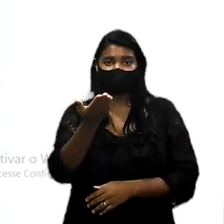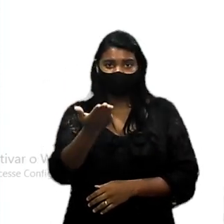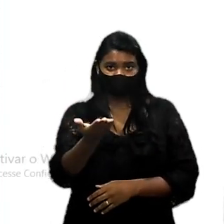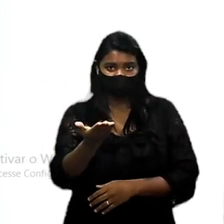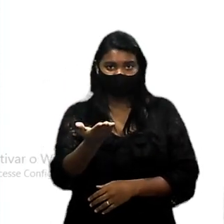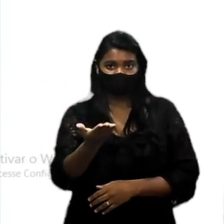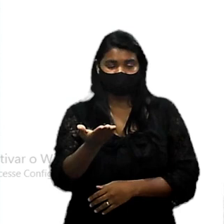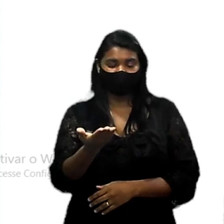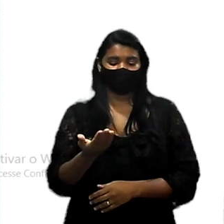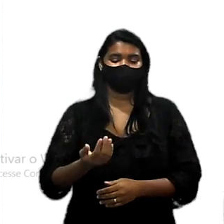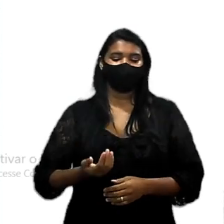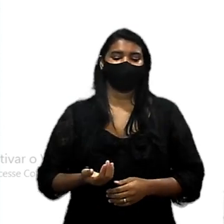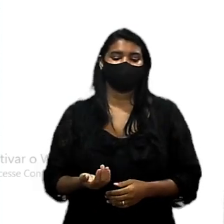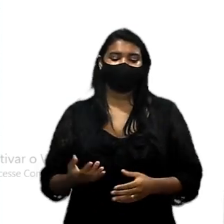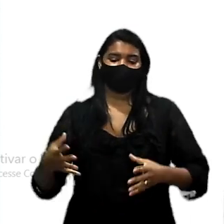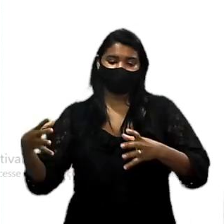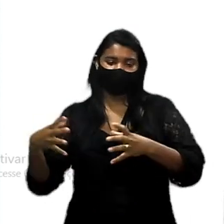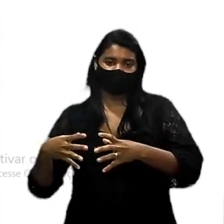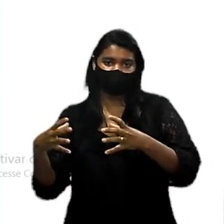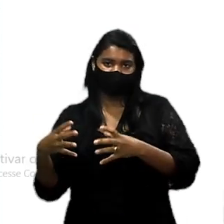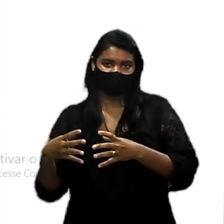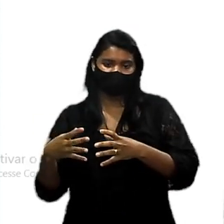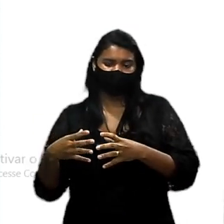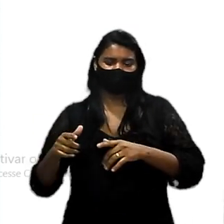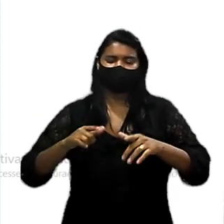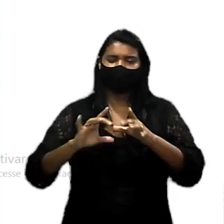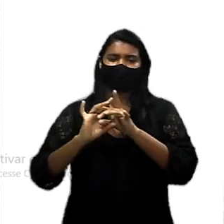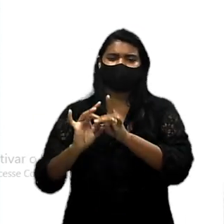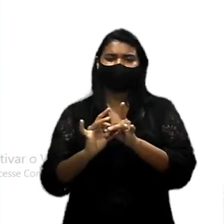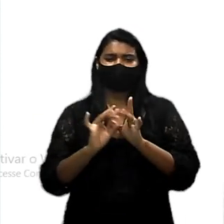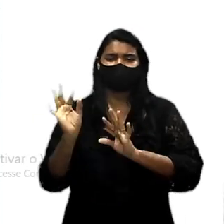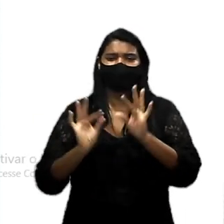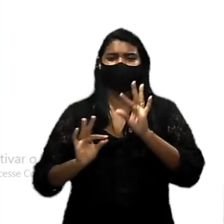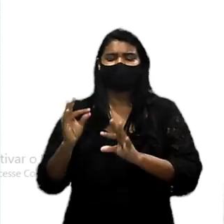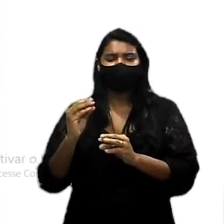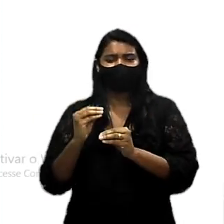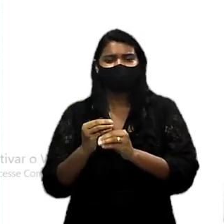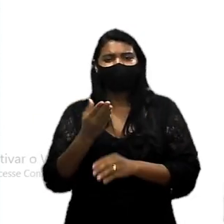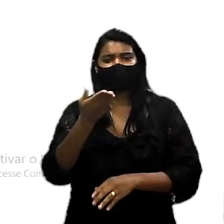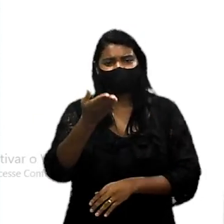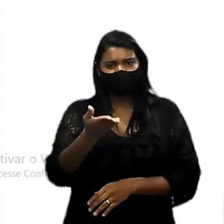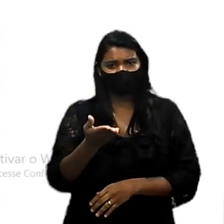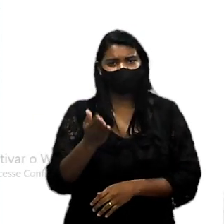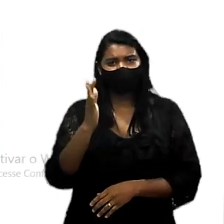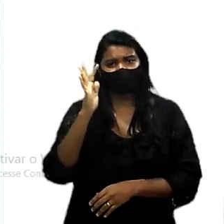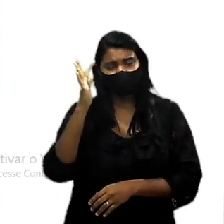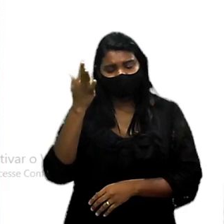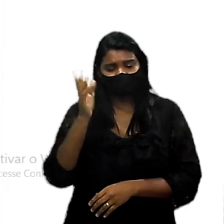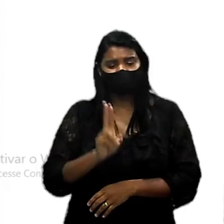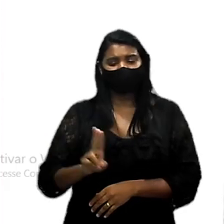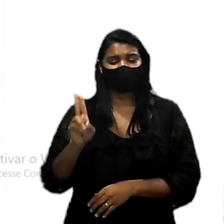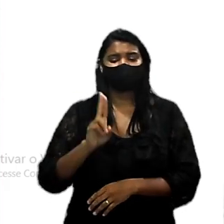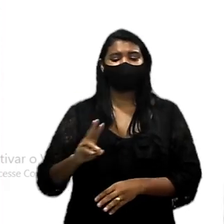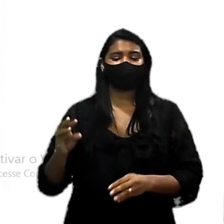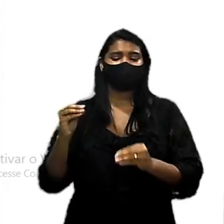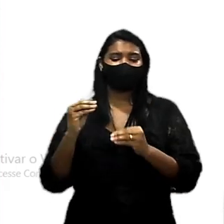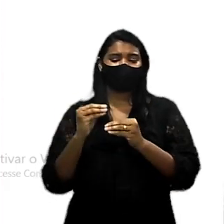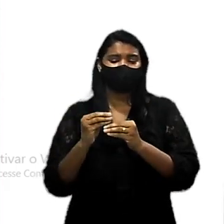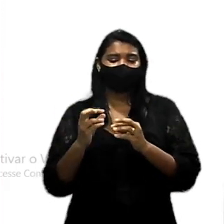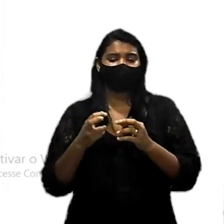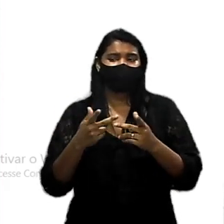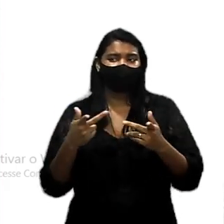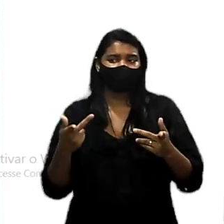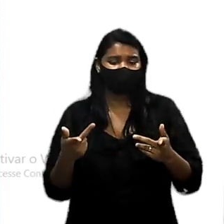você trabalha em equipe, na medida em que você trabalha em grupo, você, claro, vai usar